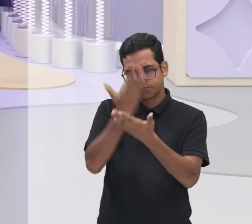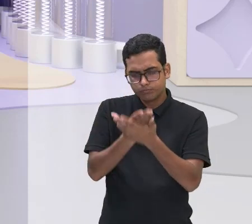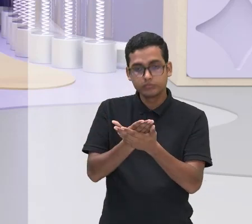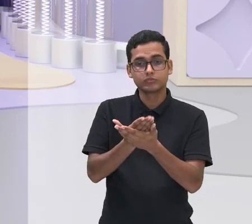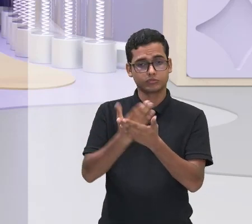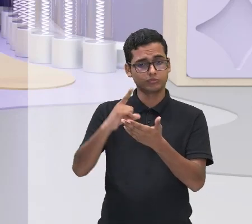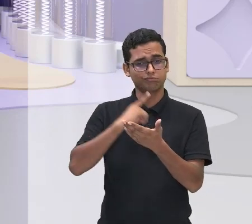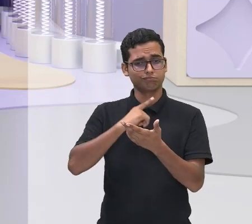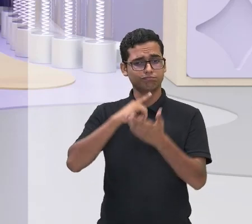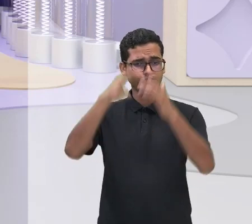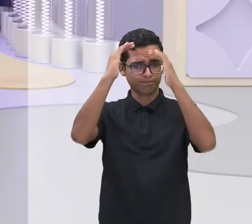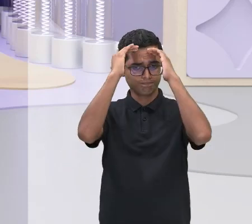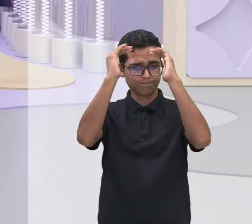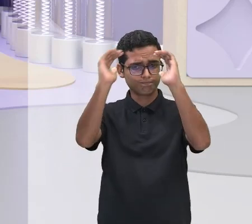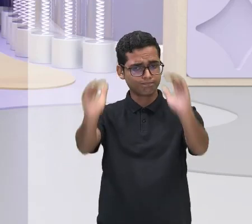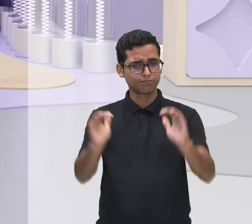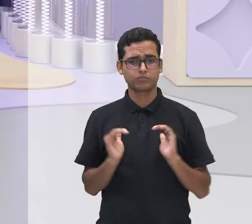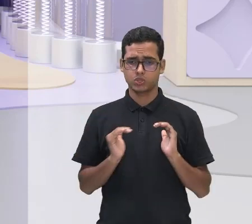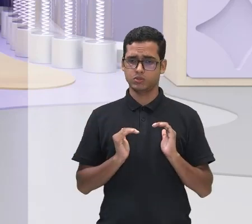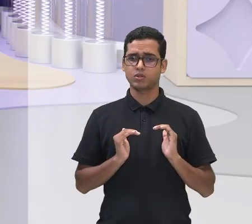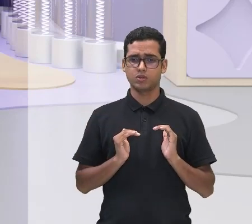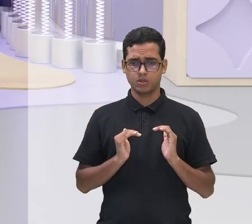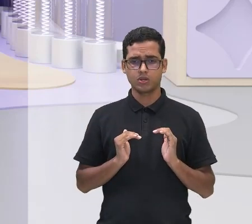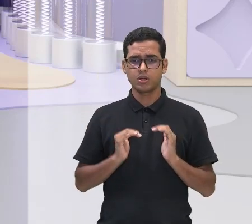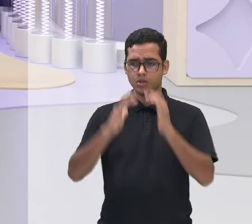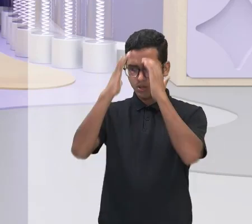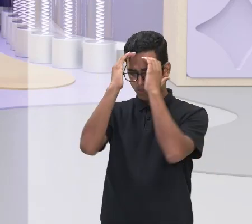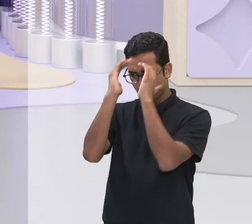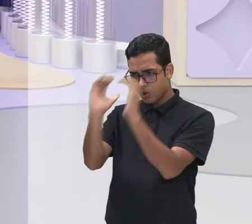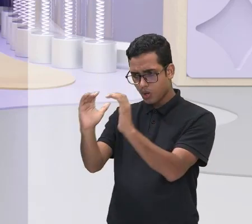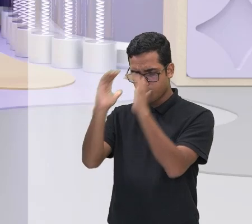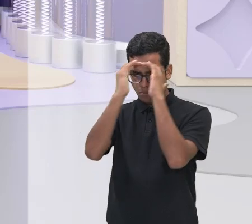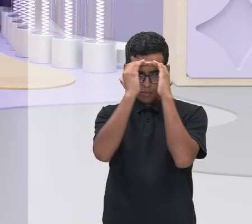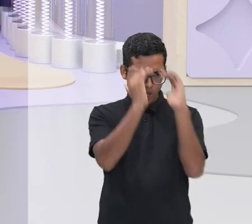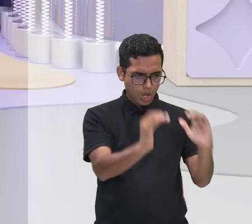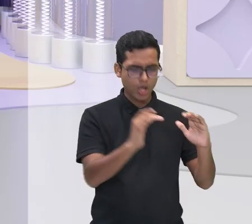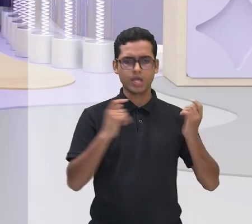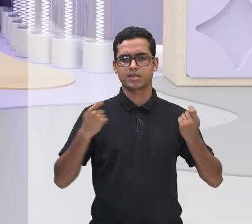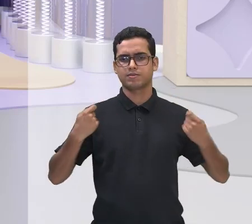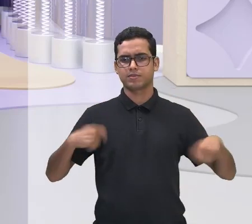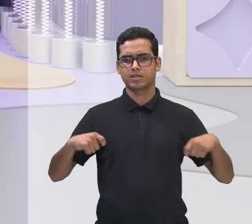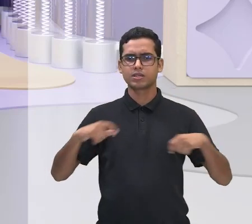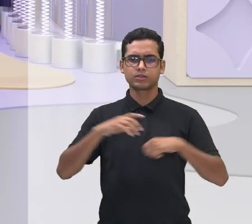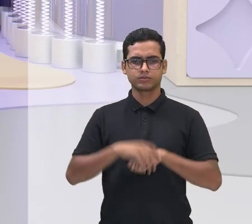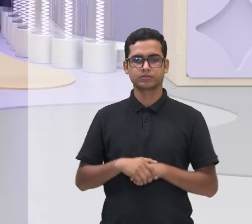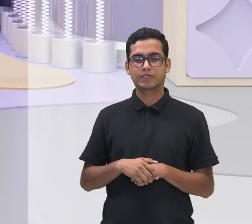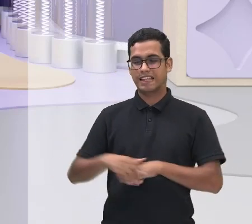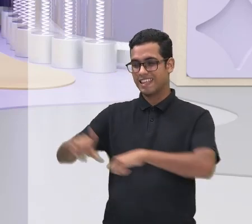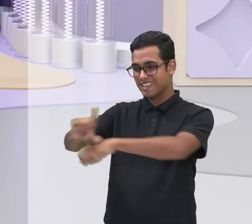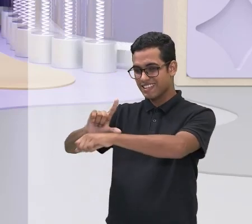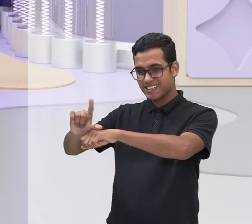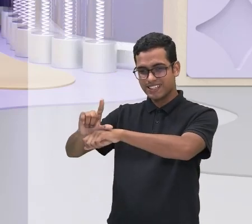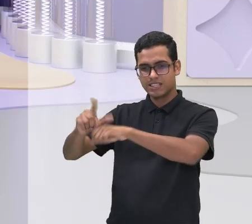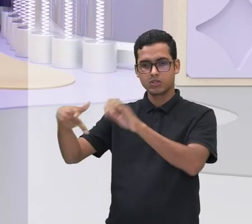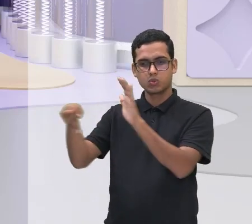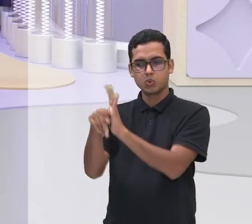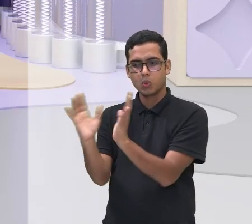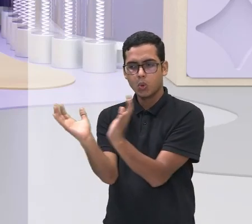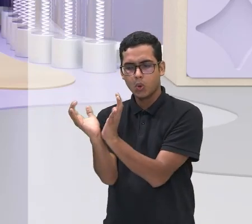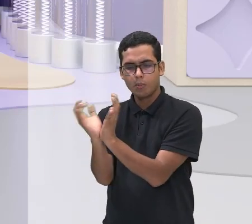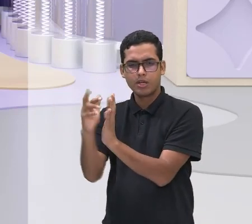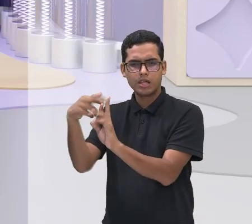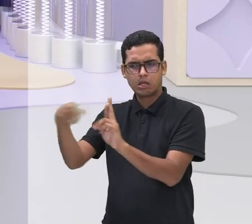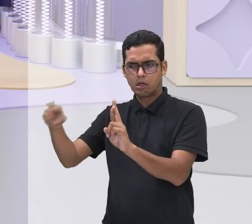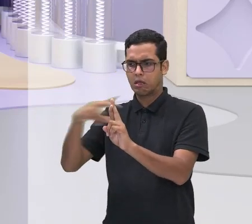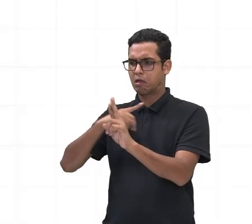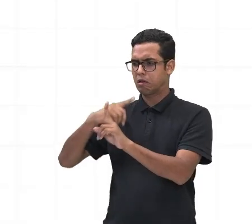haja o respeito, que ninguém agrida a religião de ninguém, que ninguém agrida o líder religioso de ninguém.